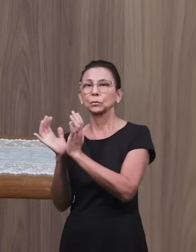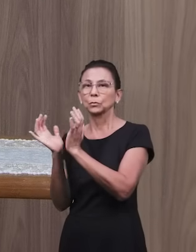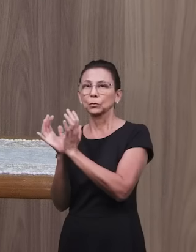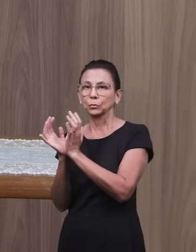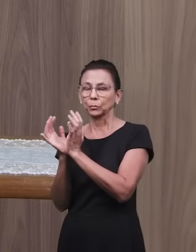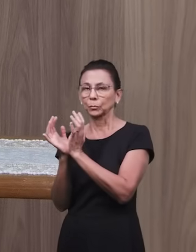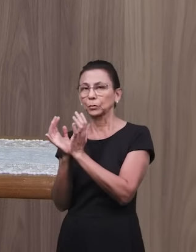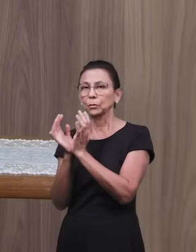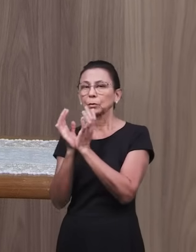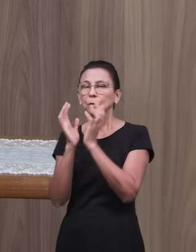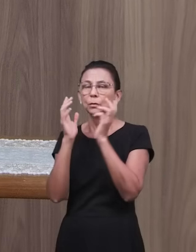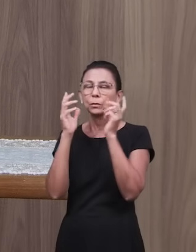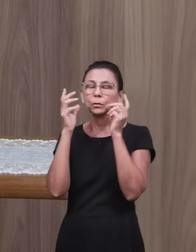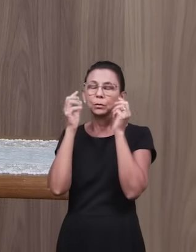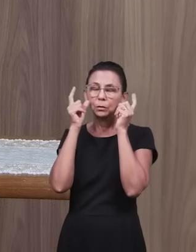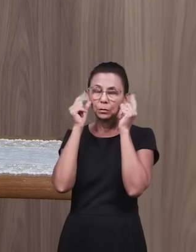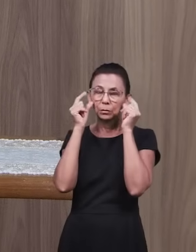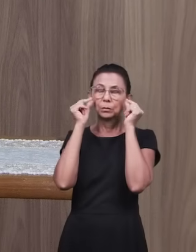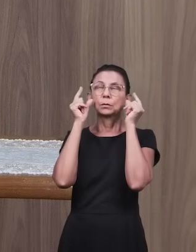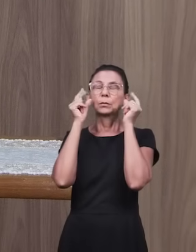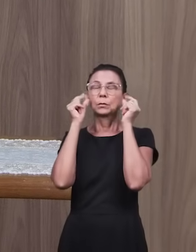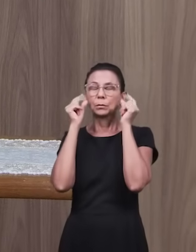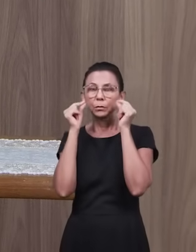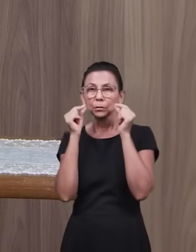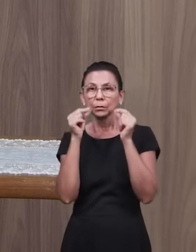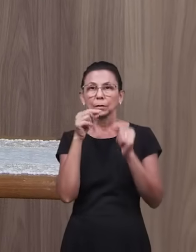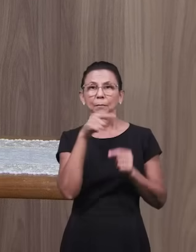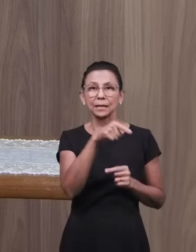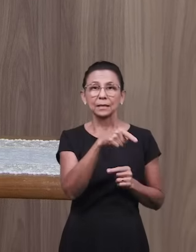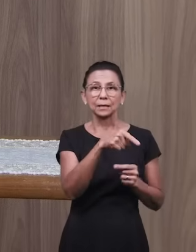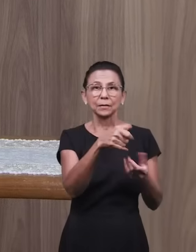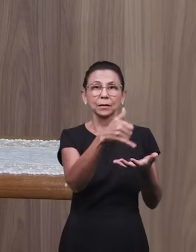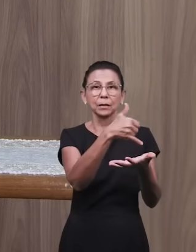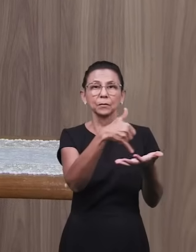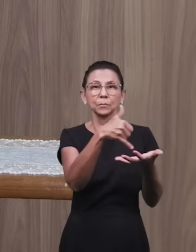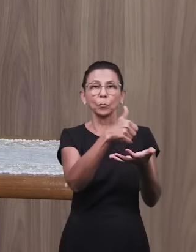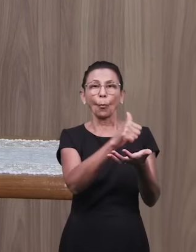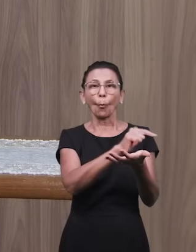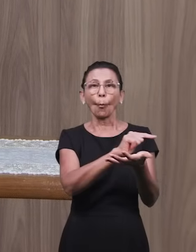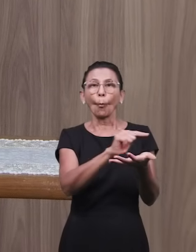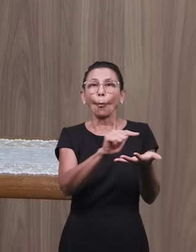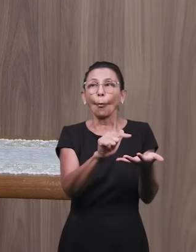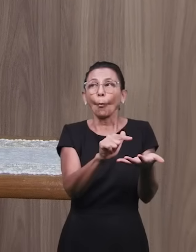e estava sem azeite na candeia. E quando veio o noivo